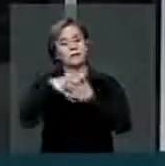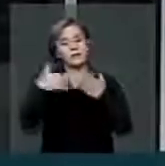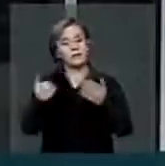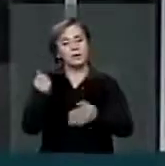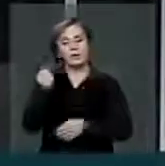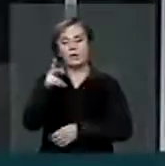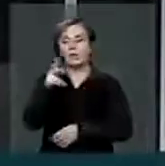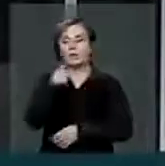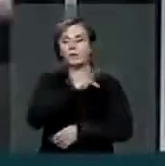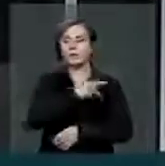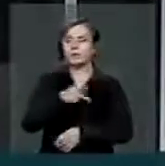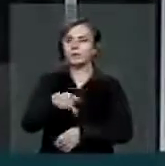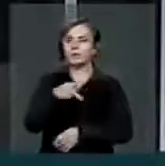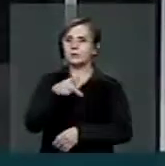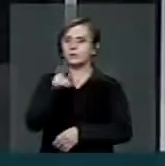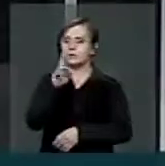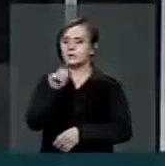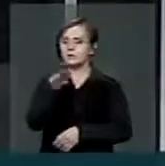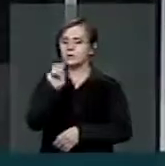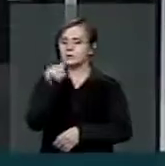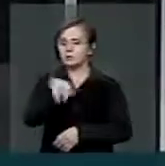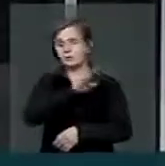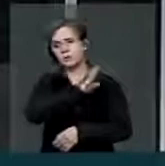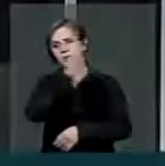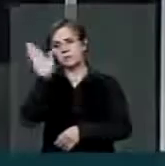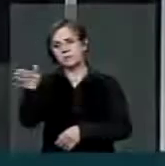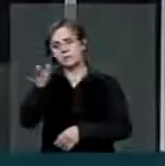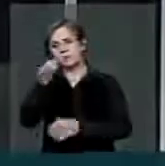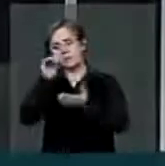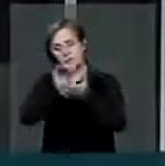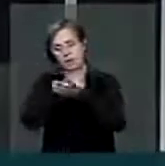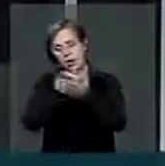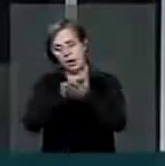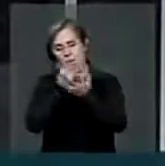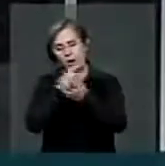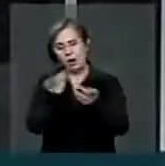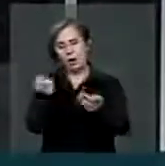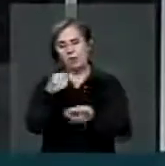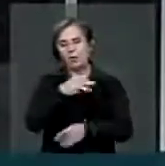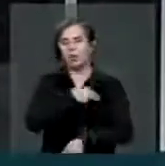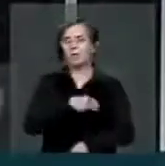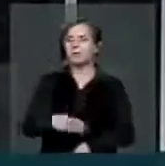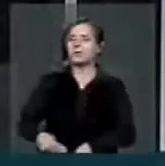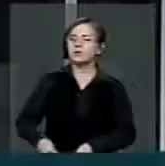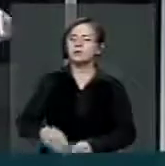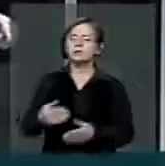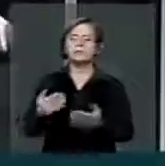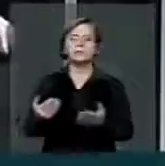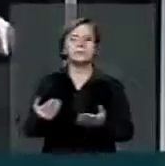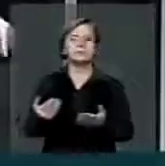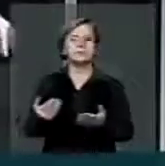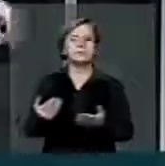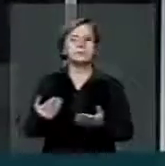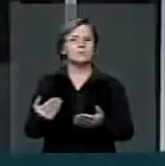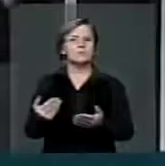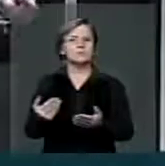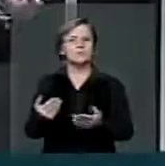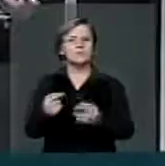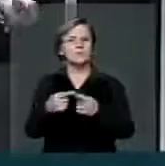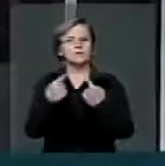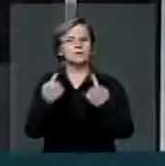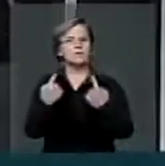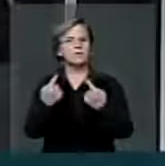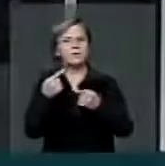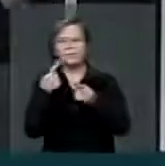Renan Calheiros para ir num casamento, ou um ministro. Mas por que a